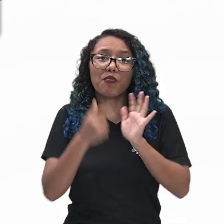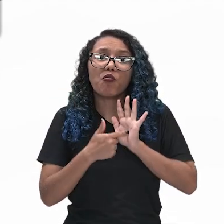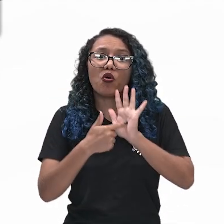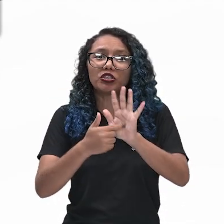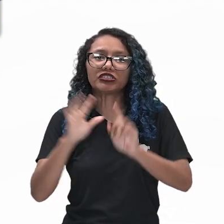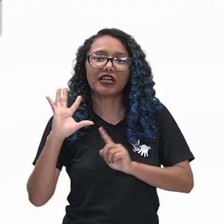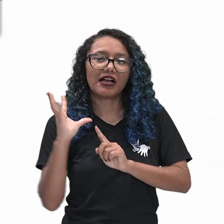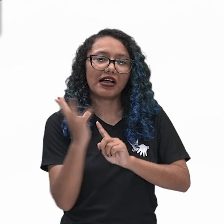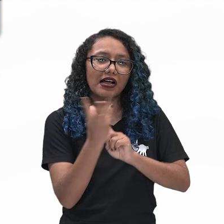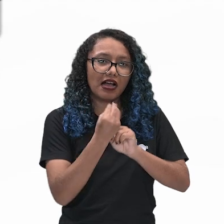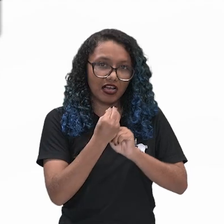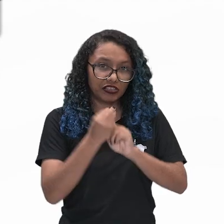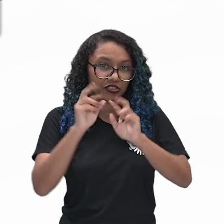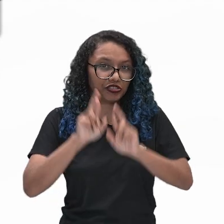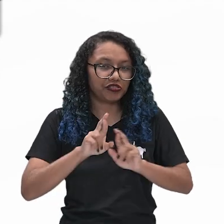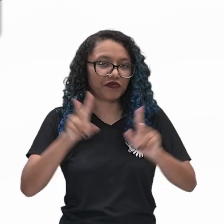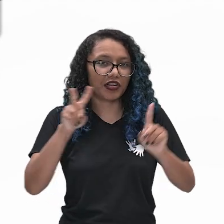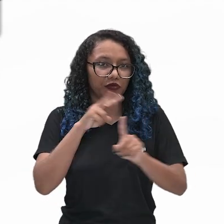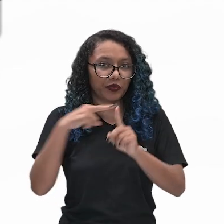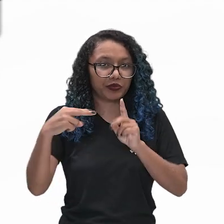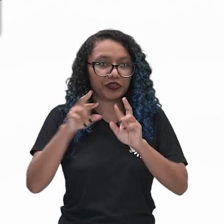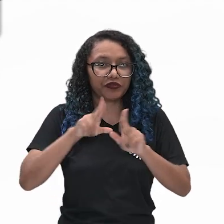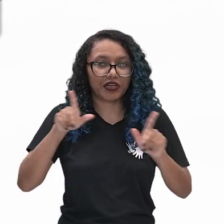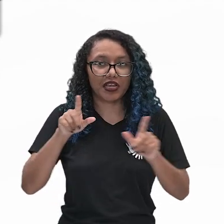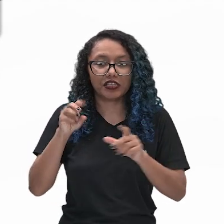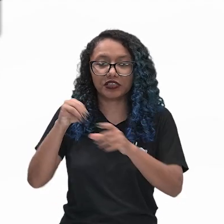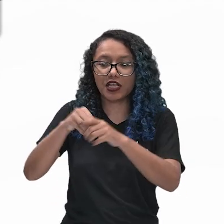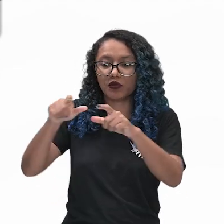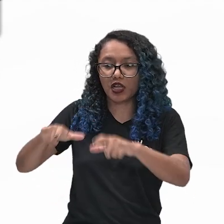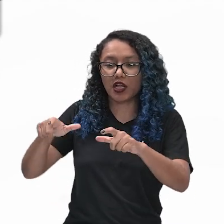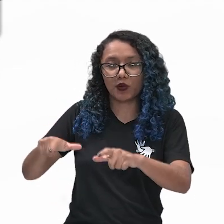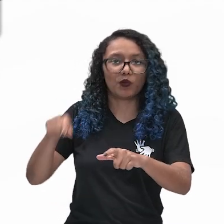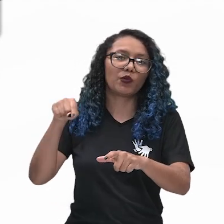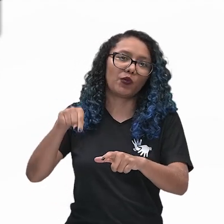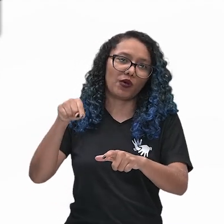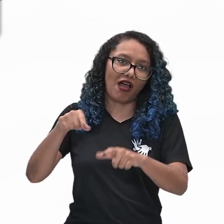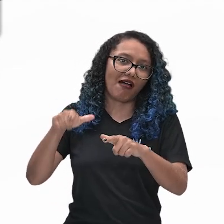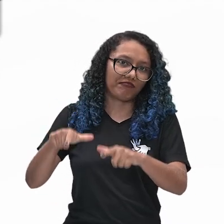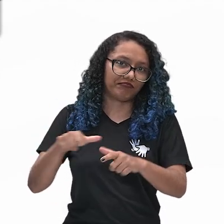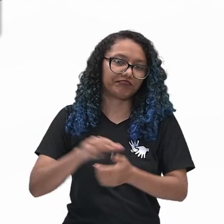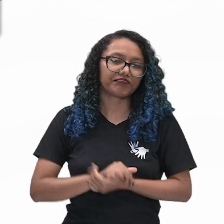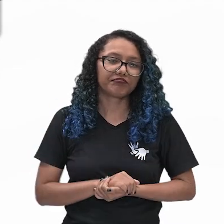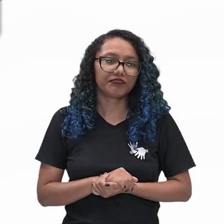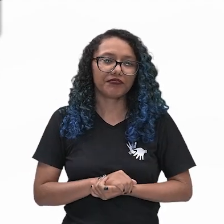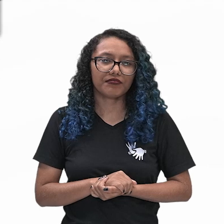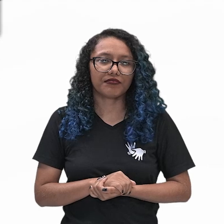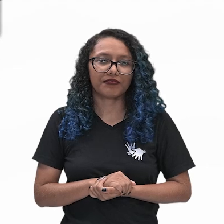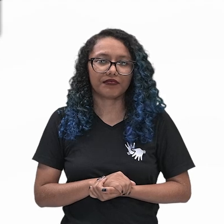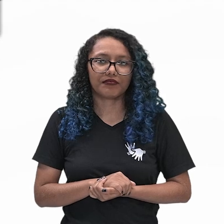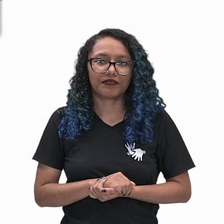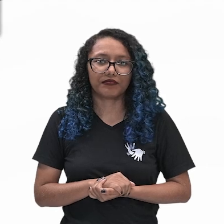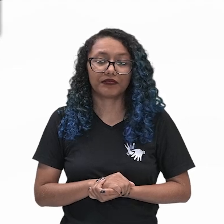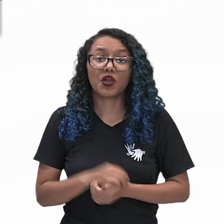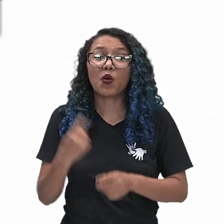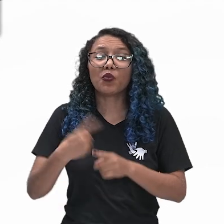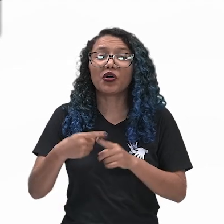uma visão diferenciada daquele ambiente. E como vocês viram, valia o quê?